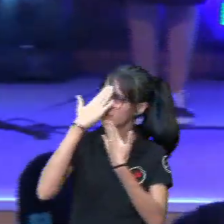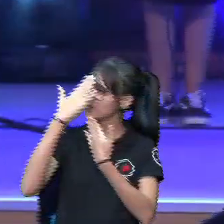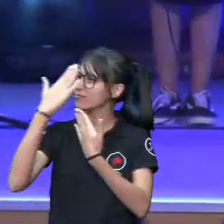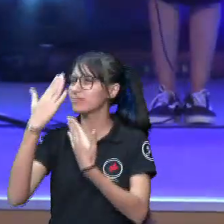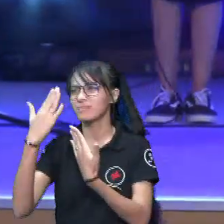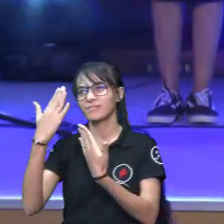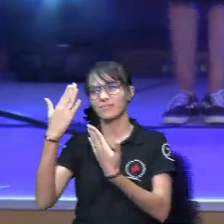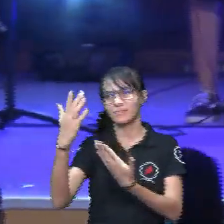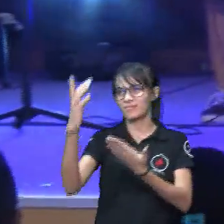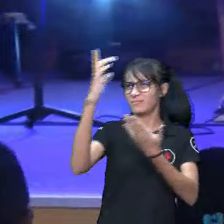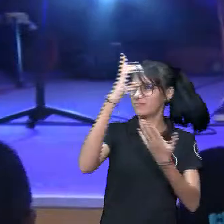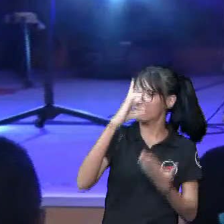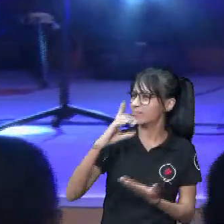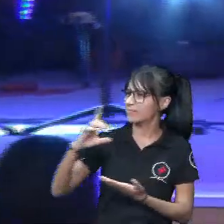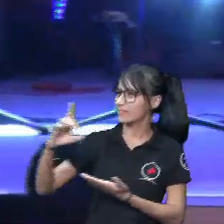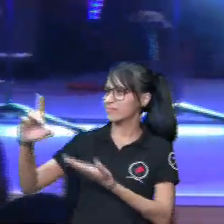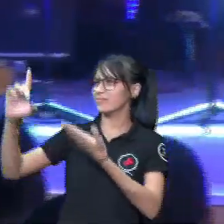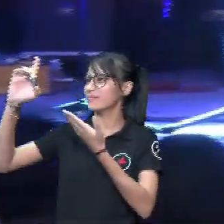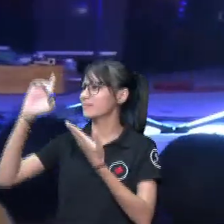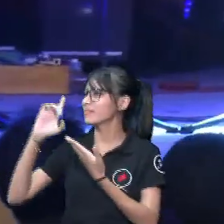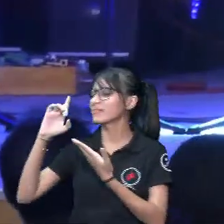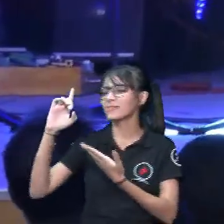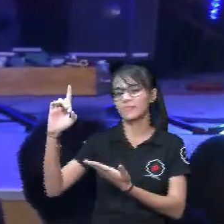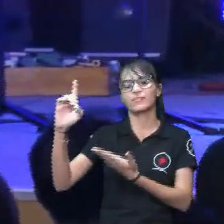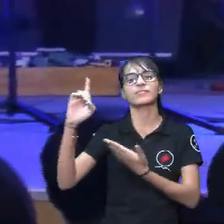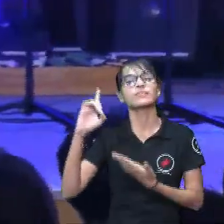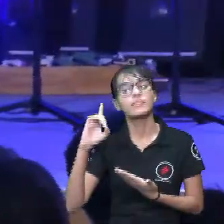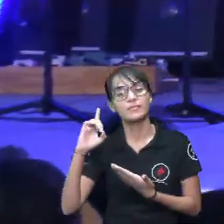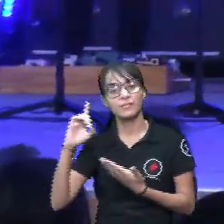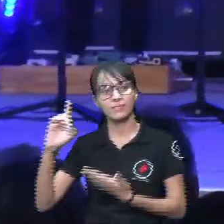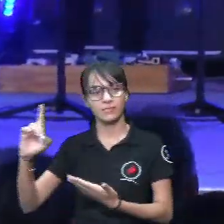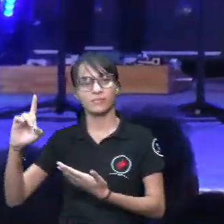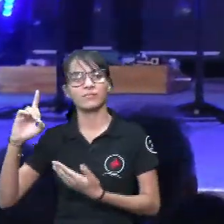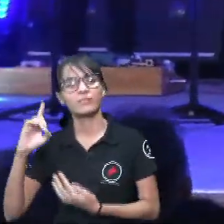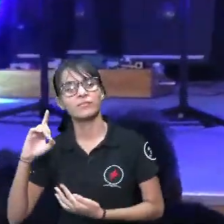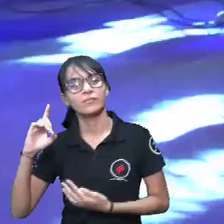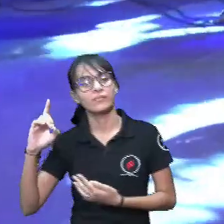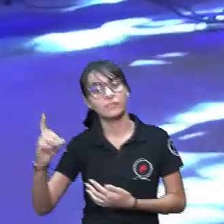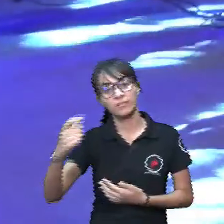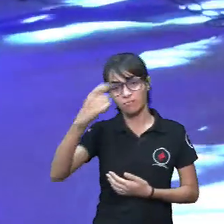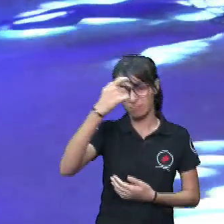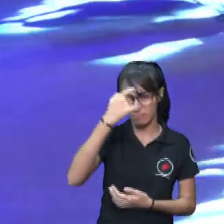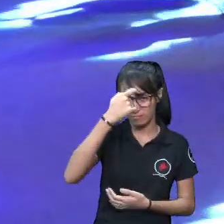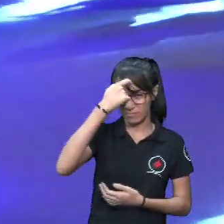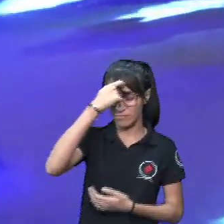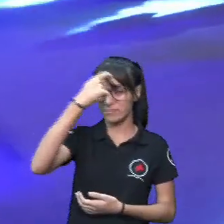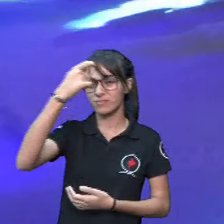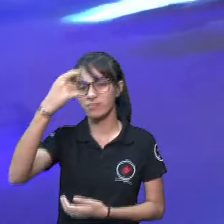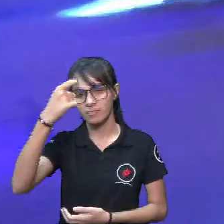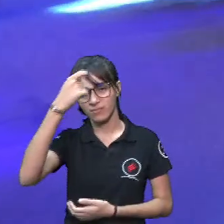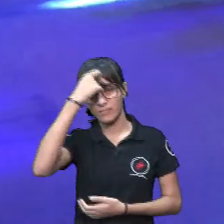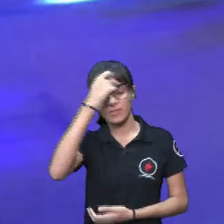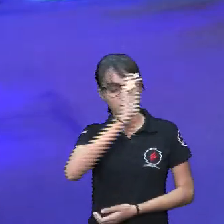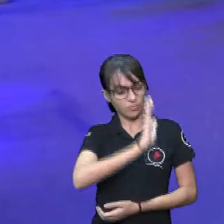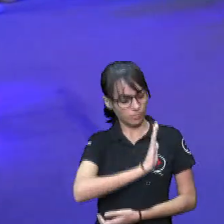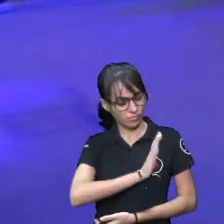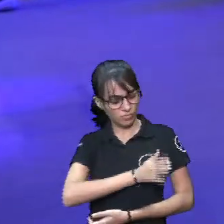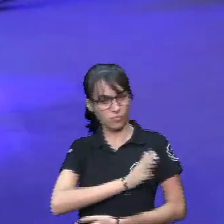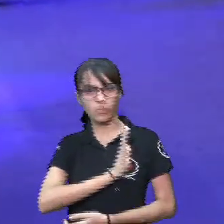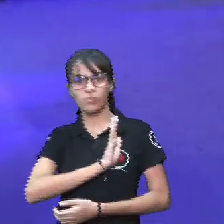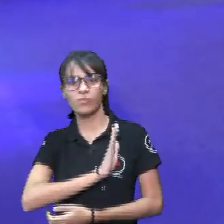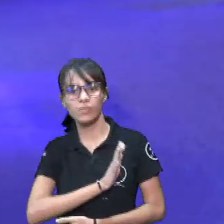Eu te dou, ó meu Senhor, lavou minha mente